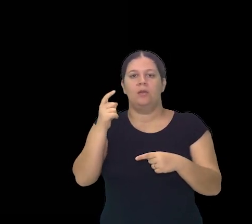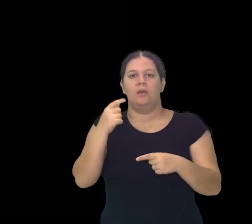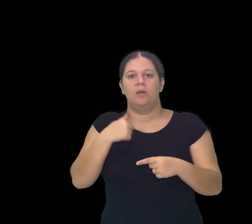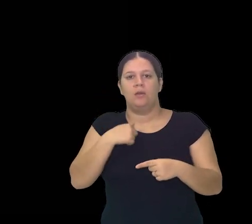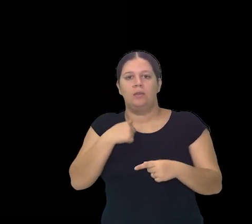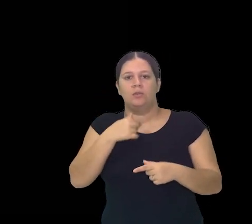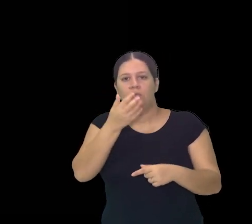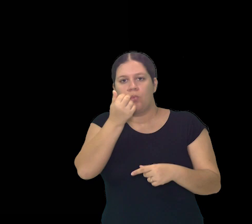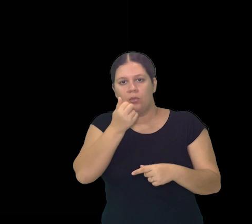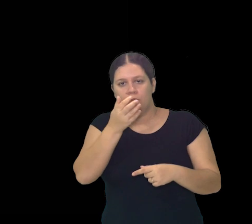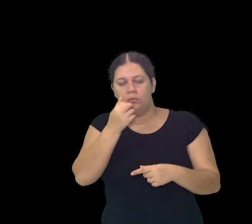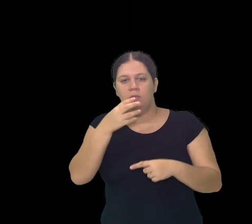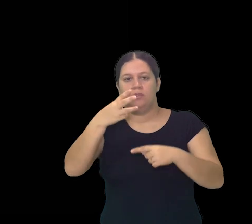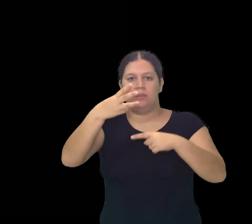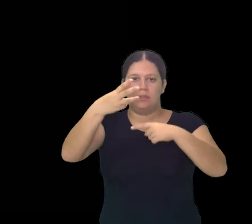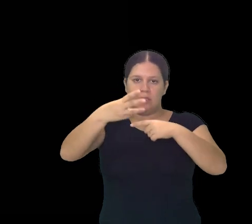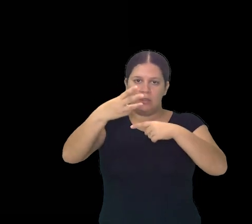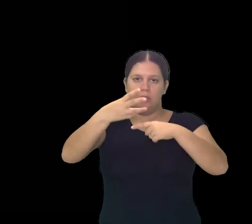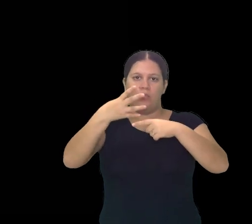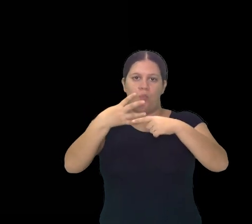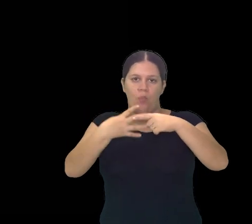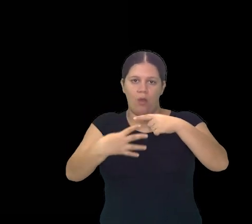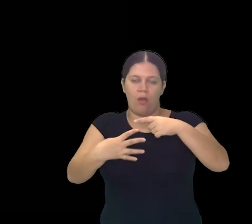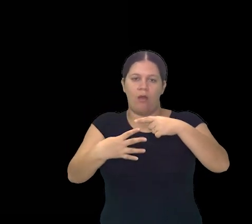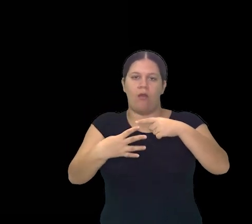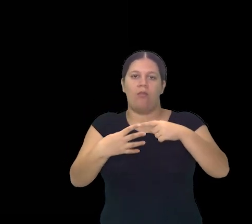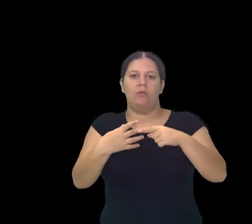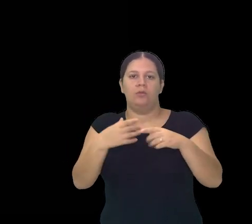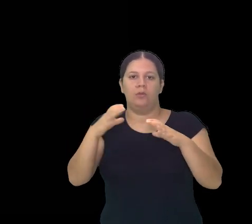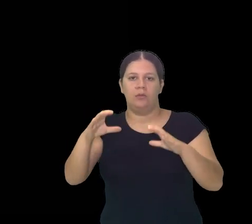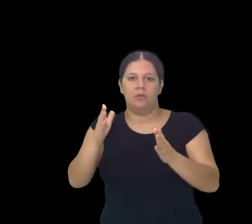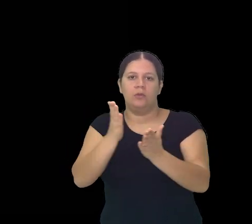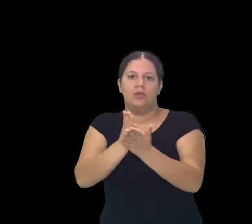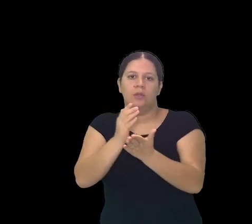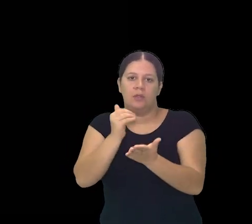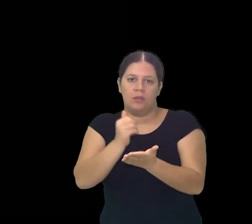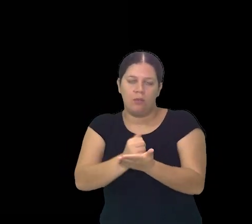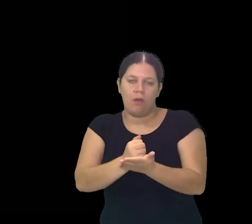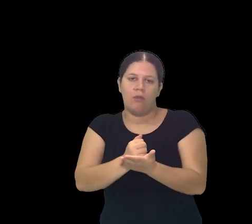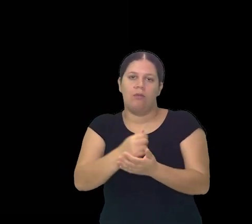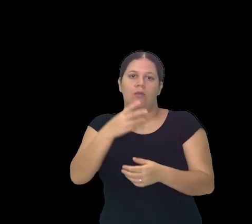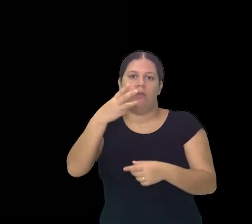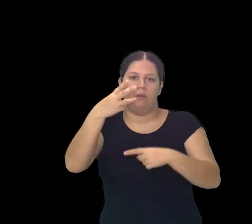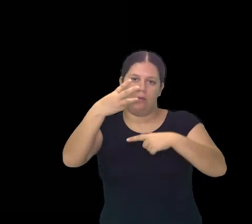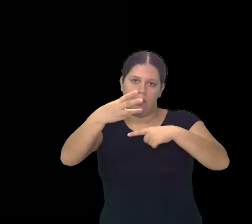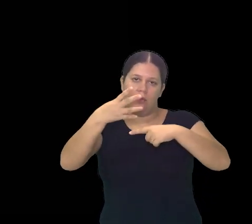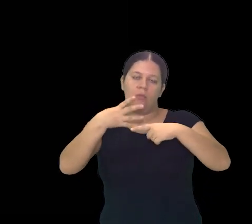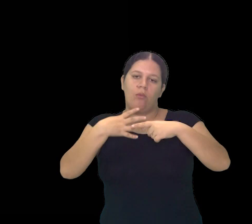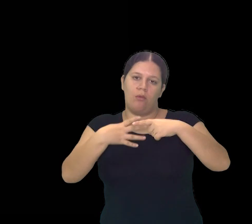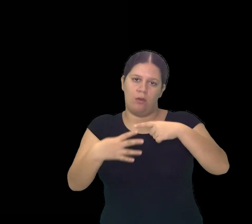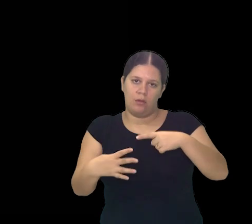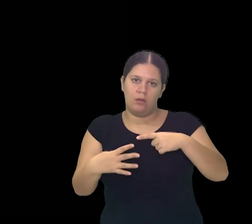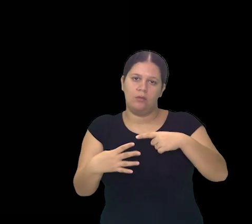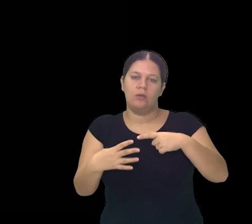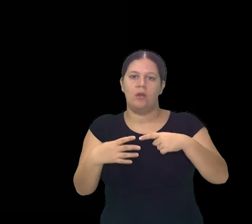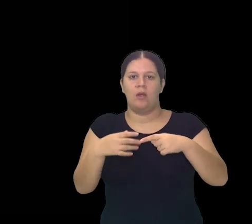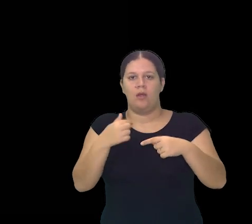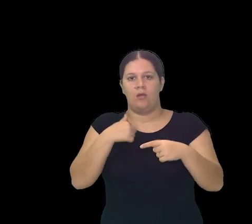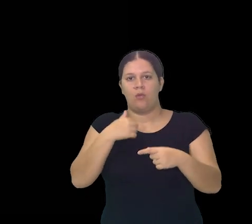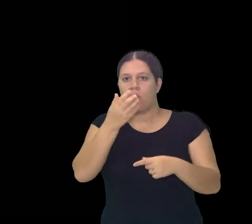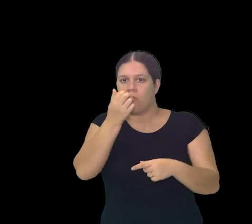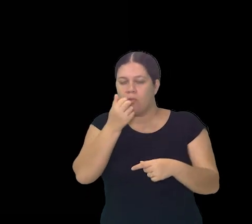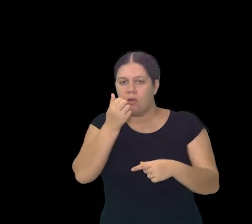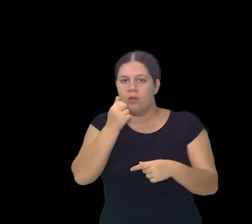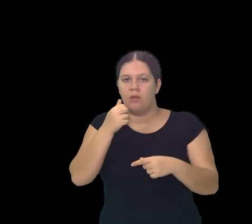alguém diz, eu comi 3/4 de uma torta, a fração será lida como 3/4. Estão comendo a